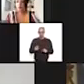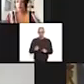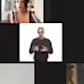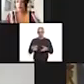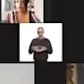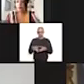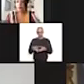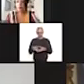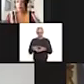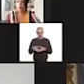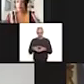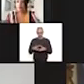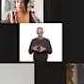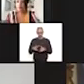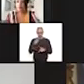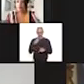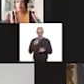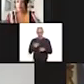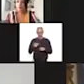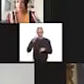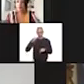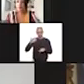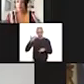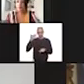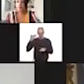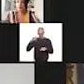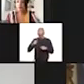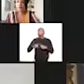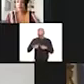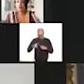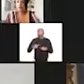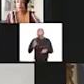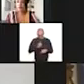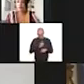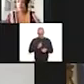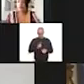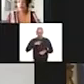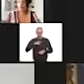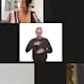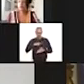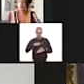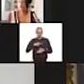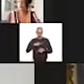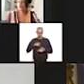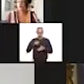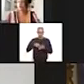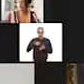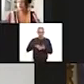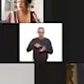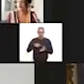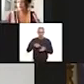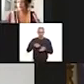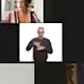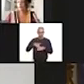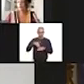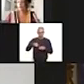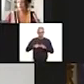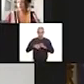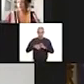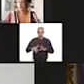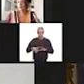como eu disse na semana passada, nós, ainda que tenhamos um embate no plenário com uma votação aberta, esse projeto é de interesse da